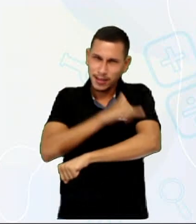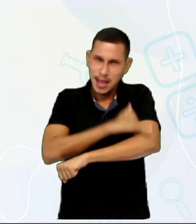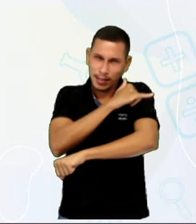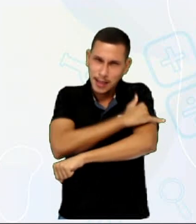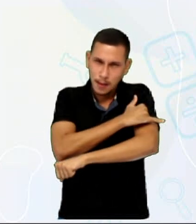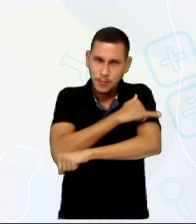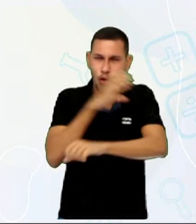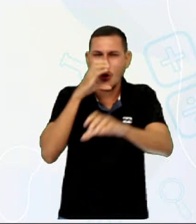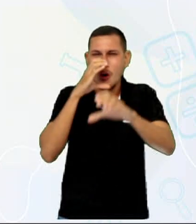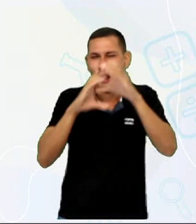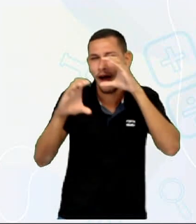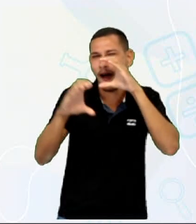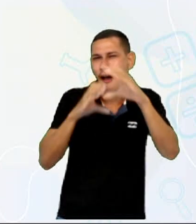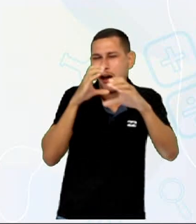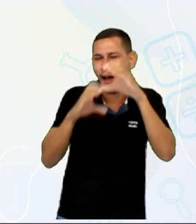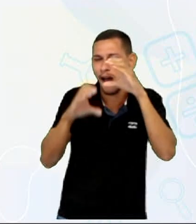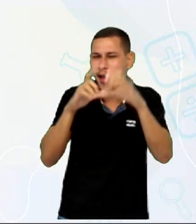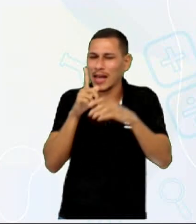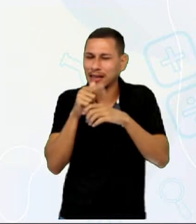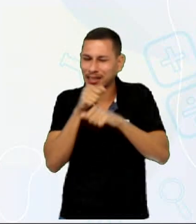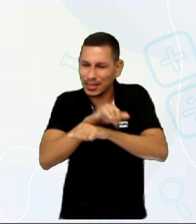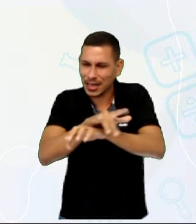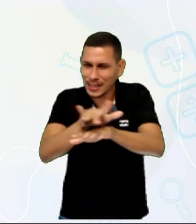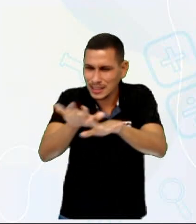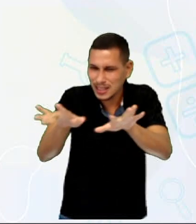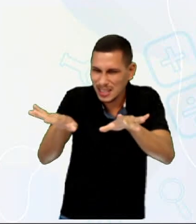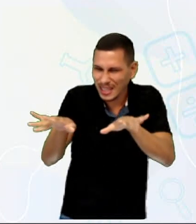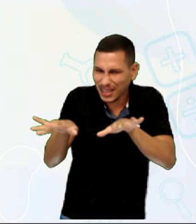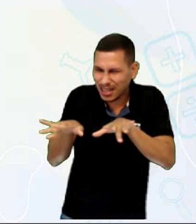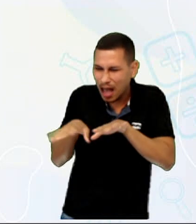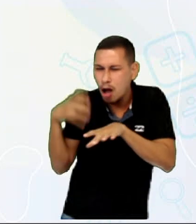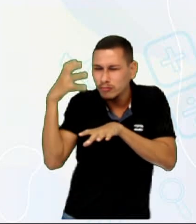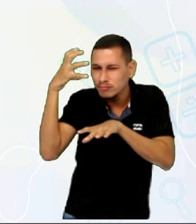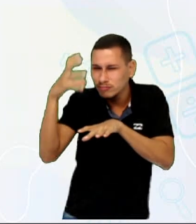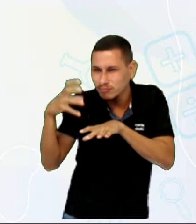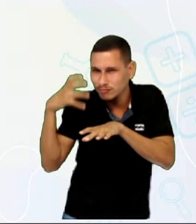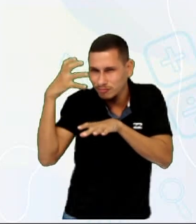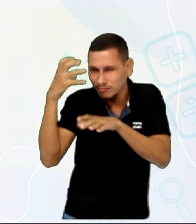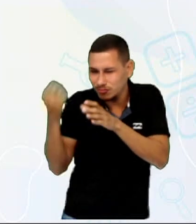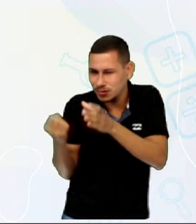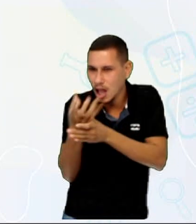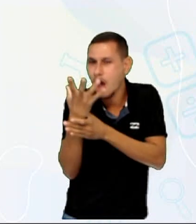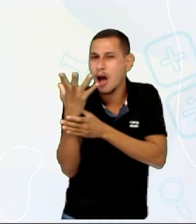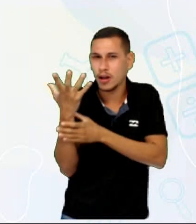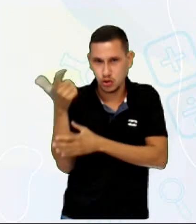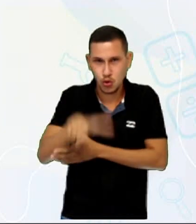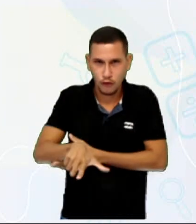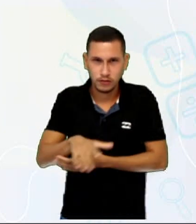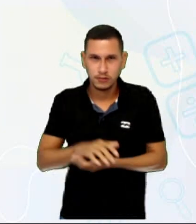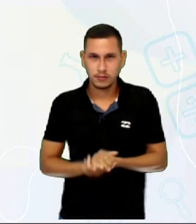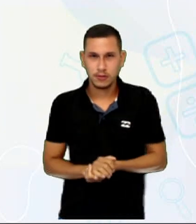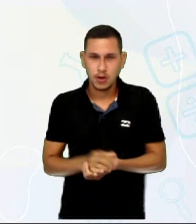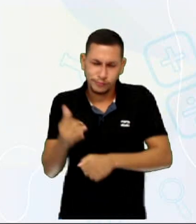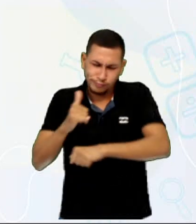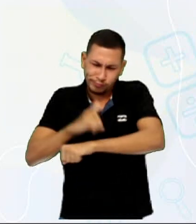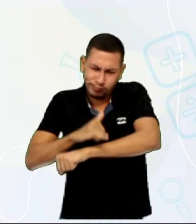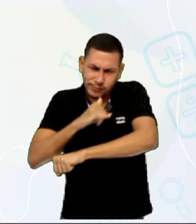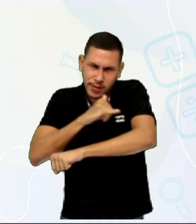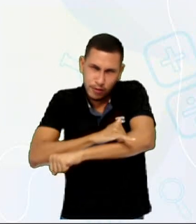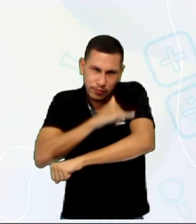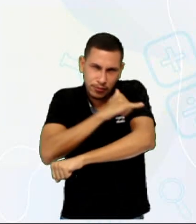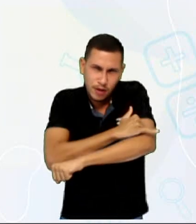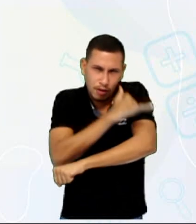lagoa, sua toada improvisada em 10 pés. Escuta de novo. É assim que o sapo canta